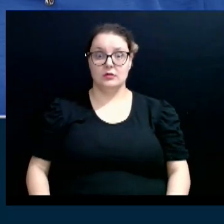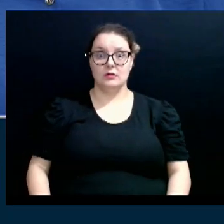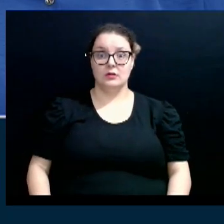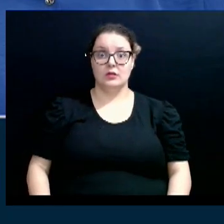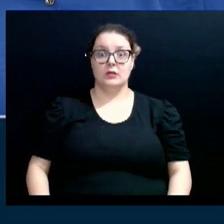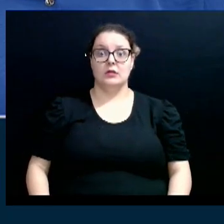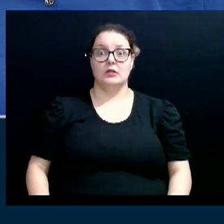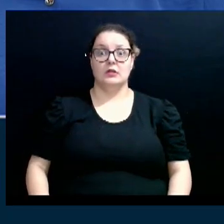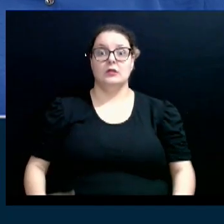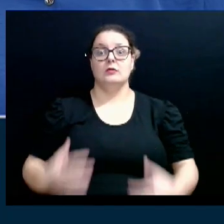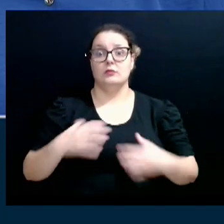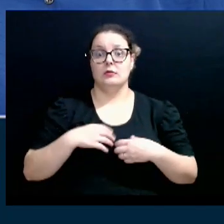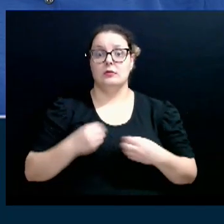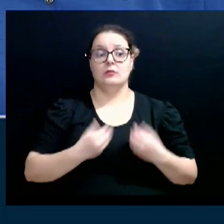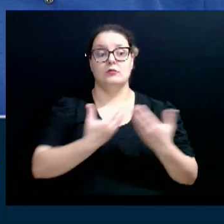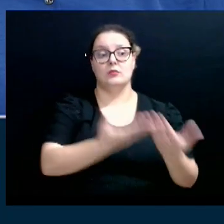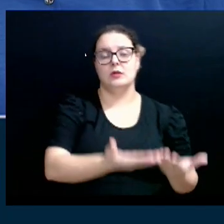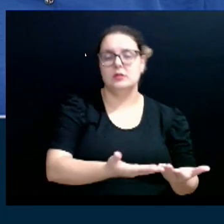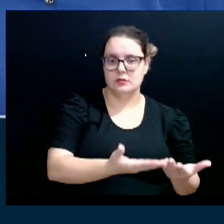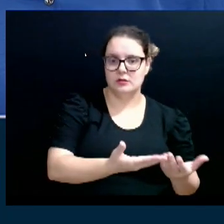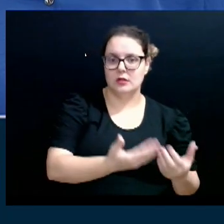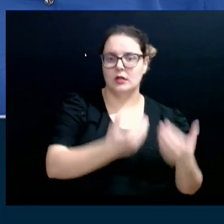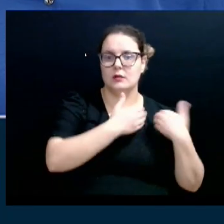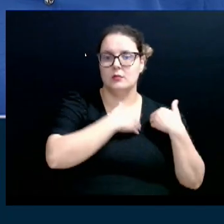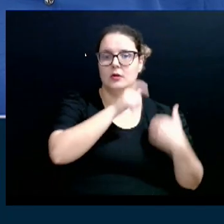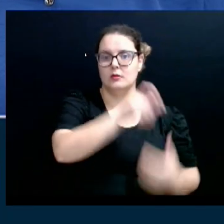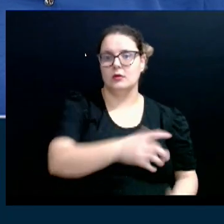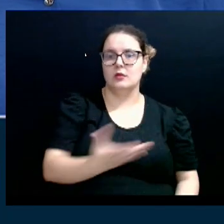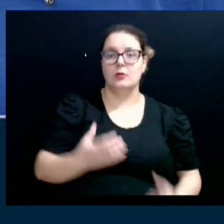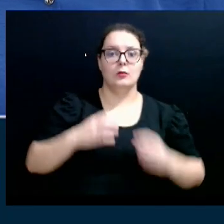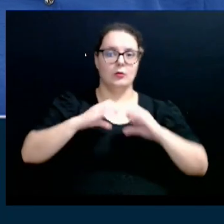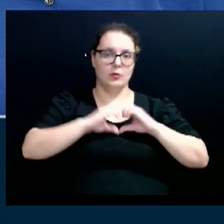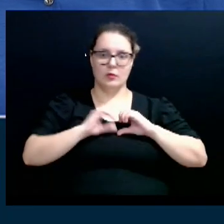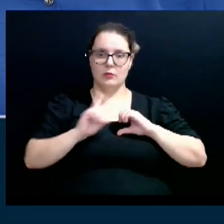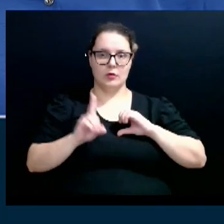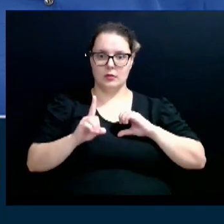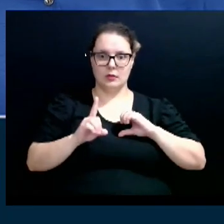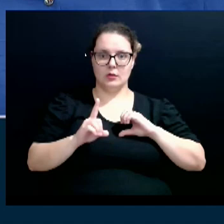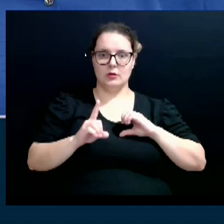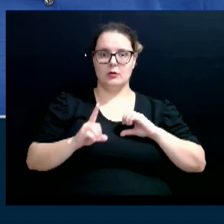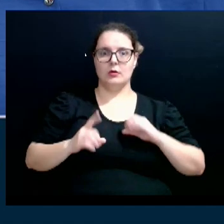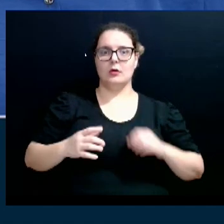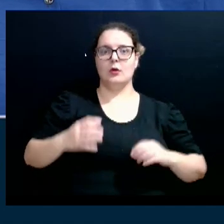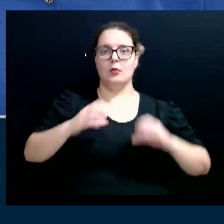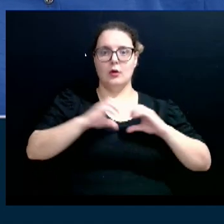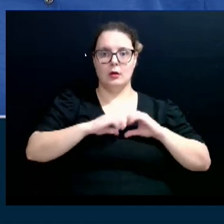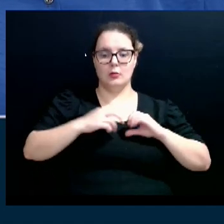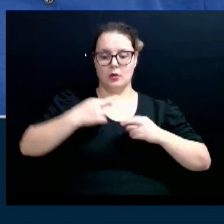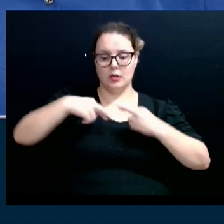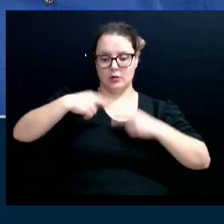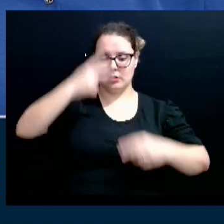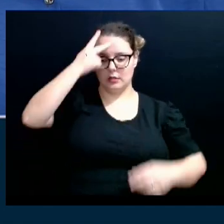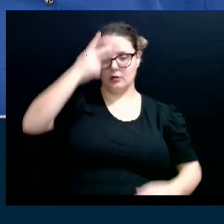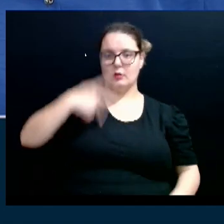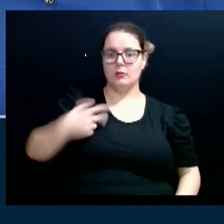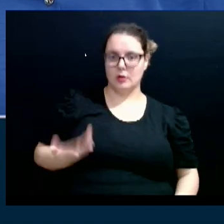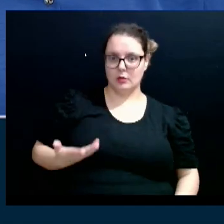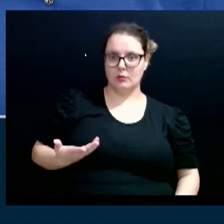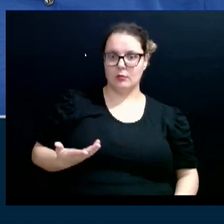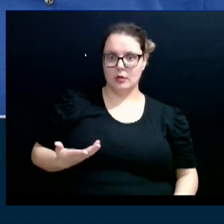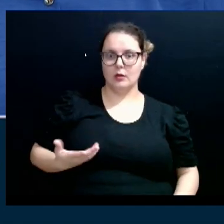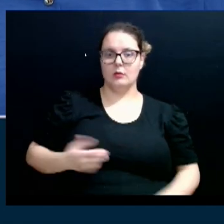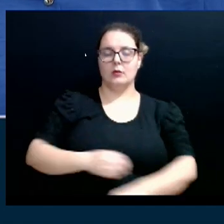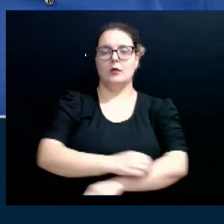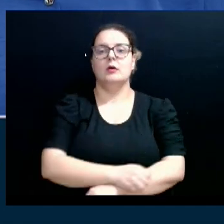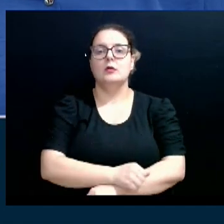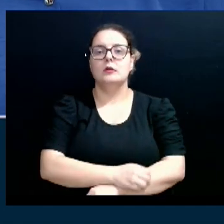amor não, o amor é a responsabilidade sua mesma. E o amor só traz coisas positivas. Então, você aceita o